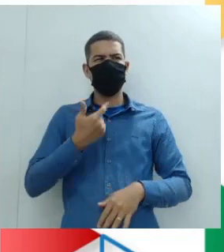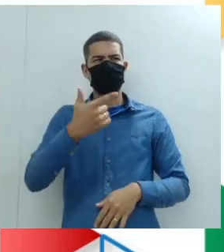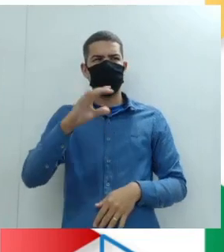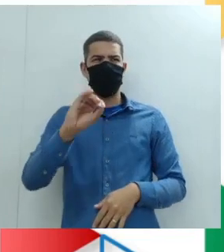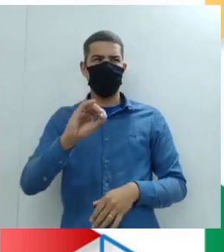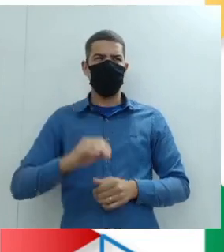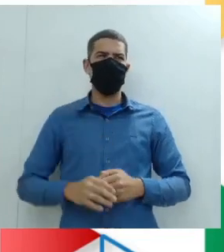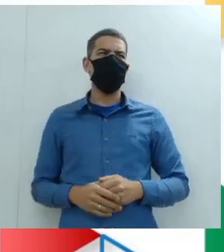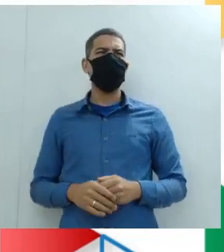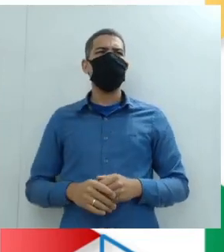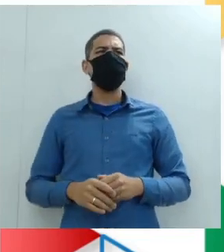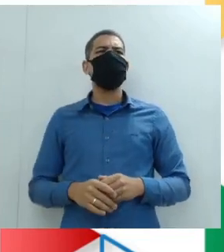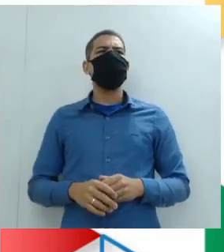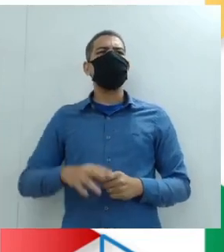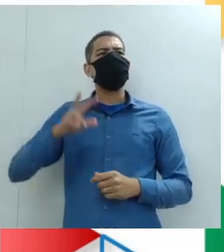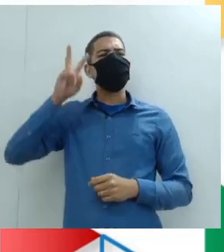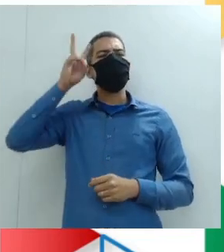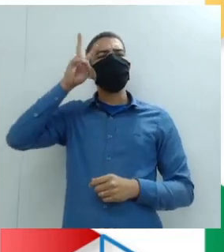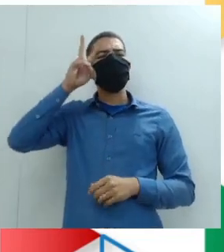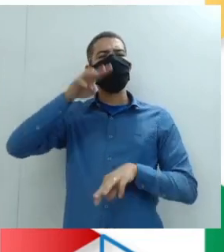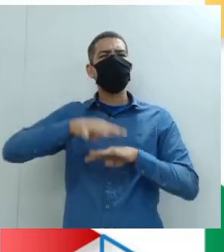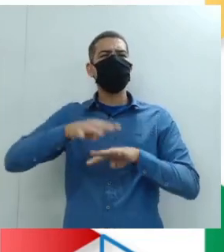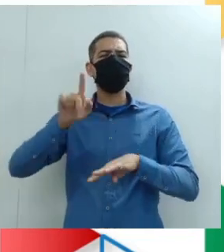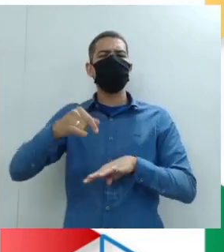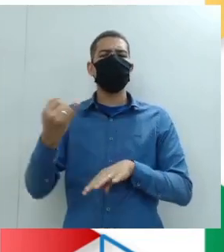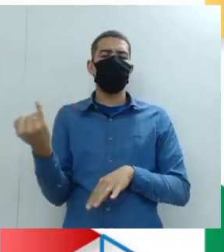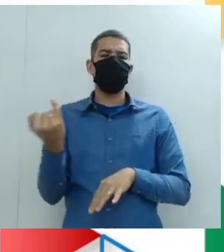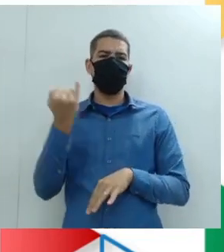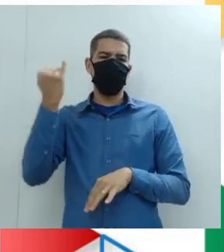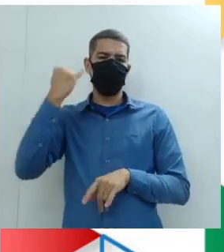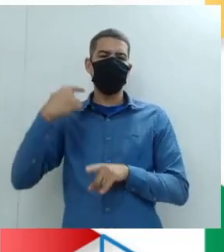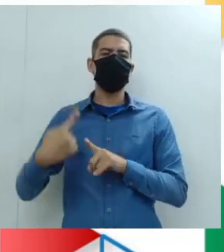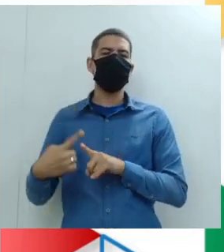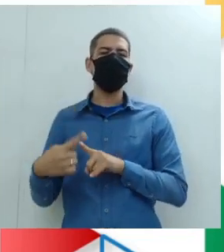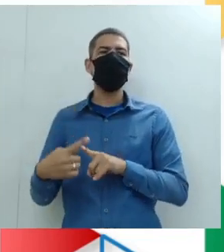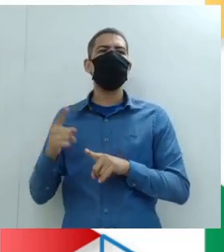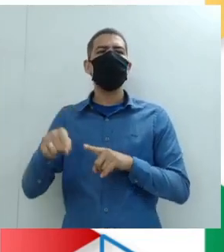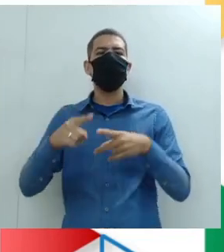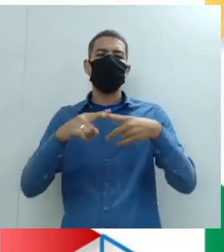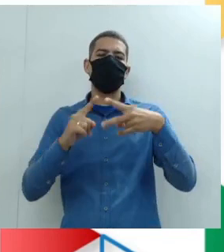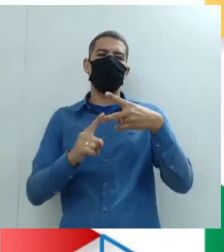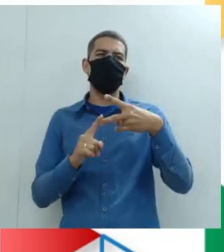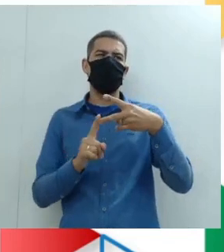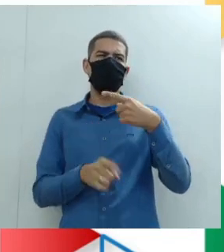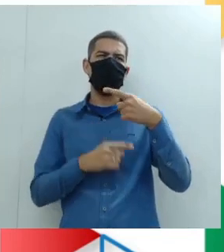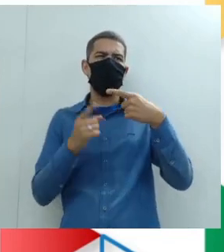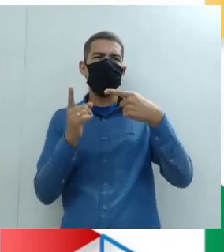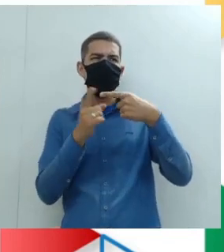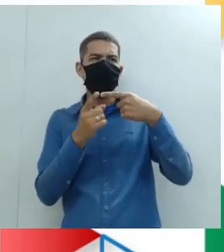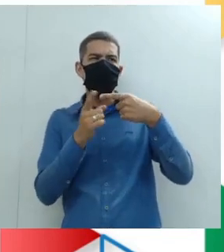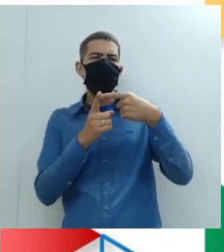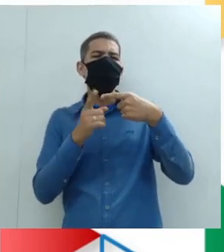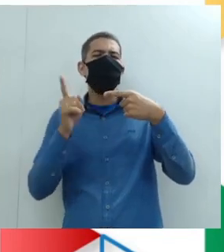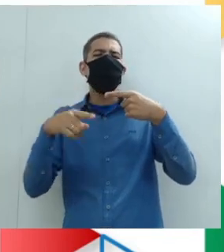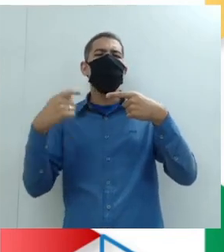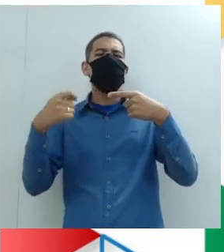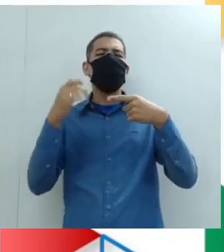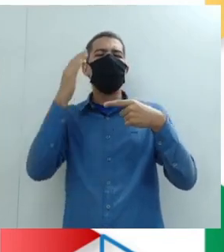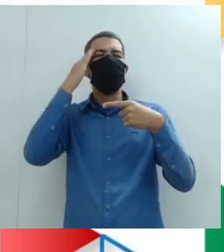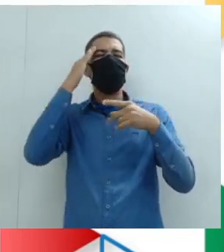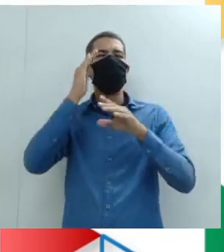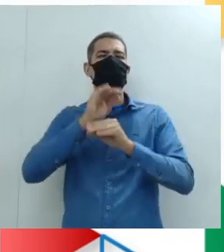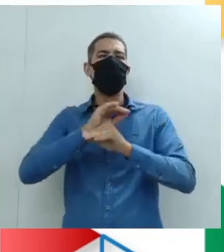eu vou começar com a história da matemática. Isso é muito importante. Por quê? Dois fatores. Primeiro, você precisa entender